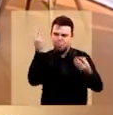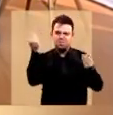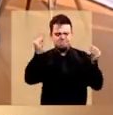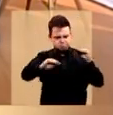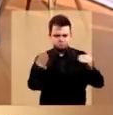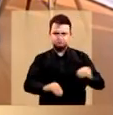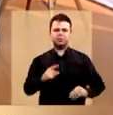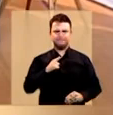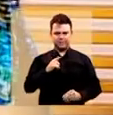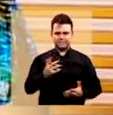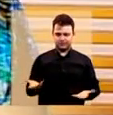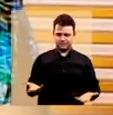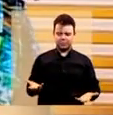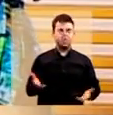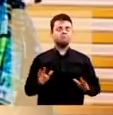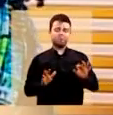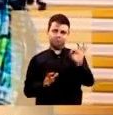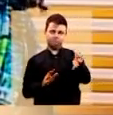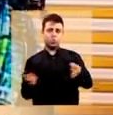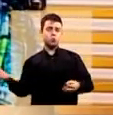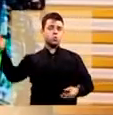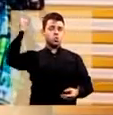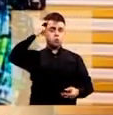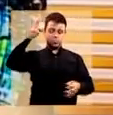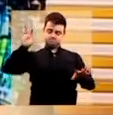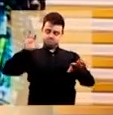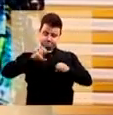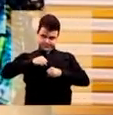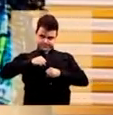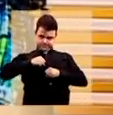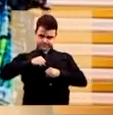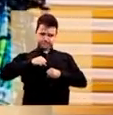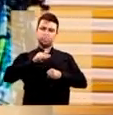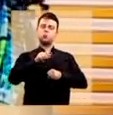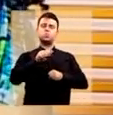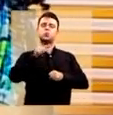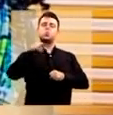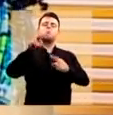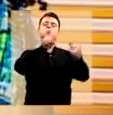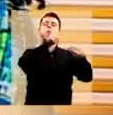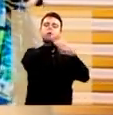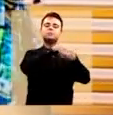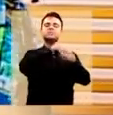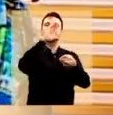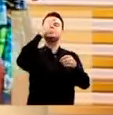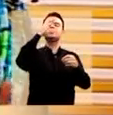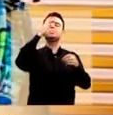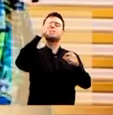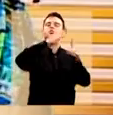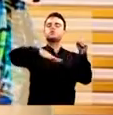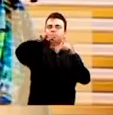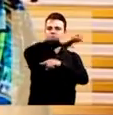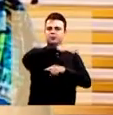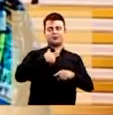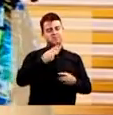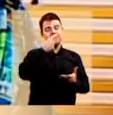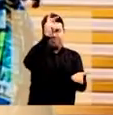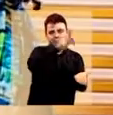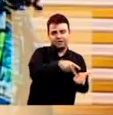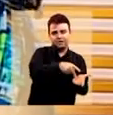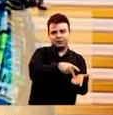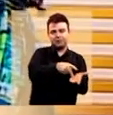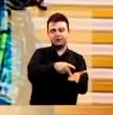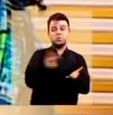essa questão? Então, a apropriação cultural ela é um termo muito utilizado dentro das ciências sociais. Para falar de uma maneira